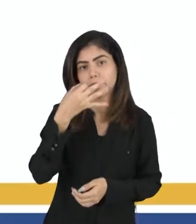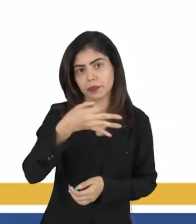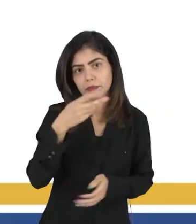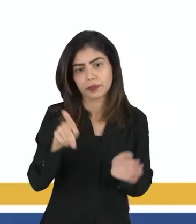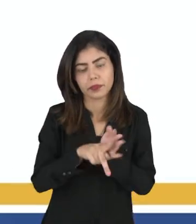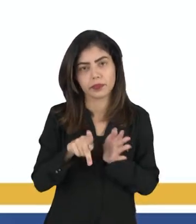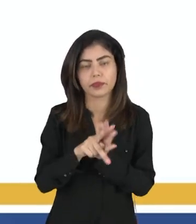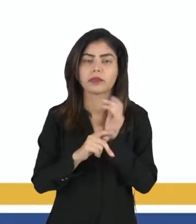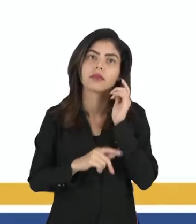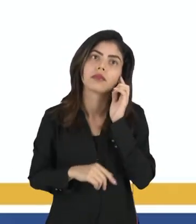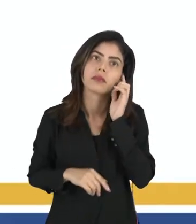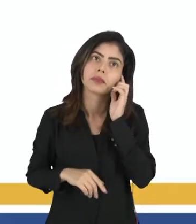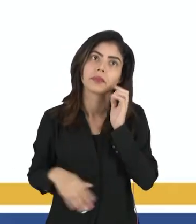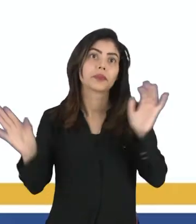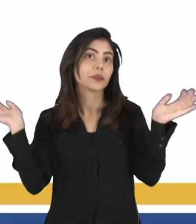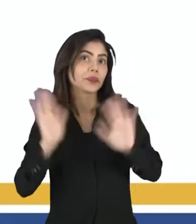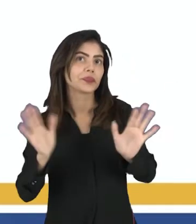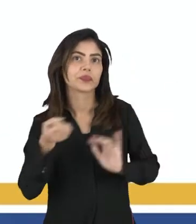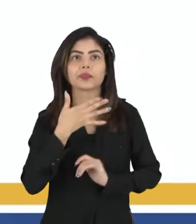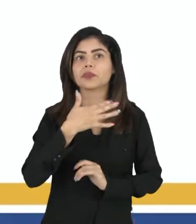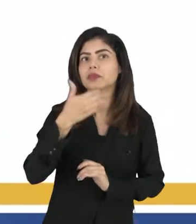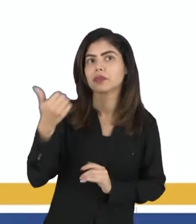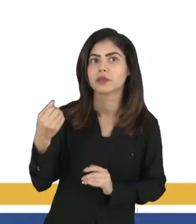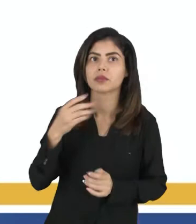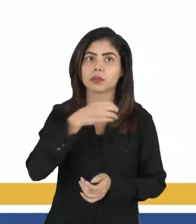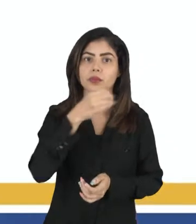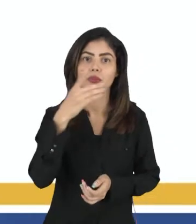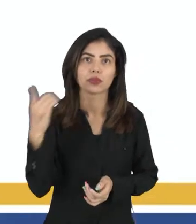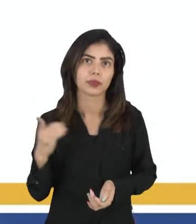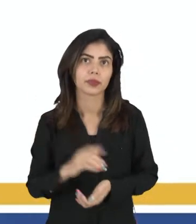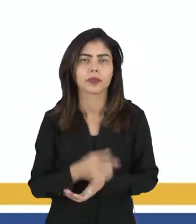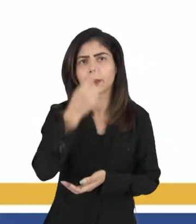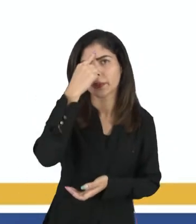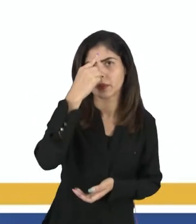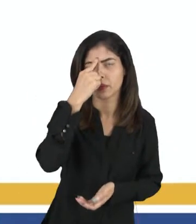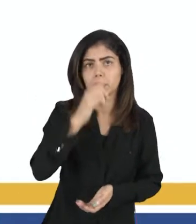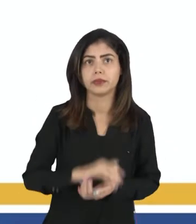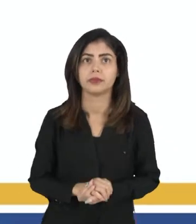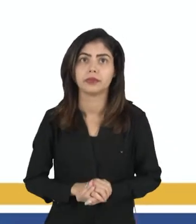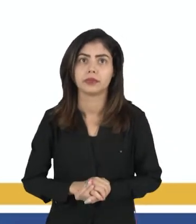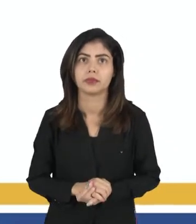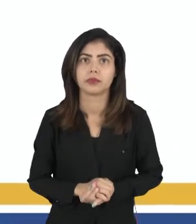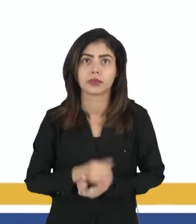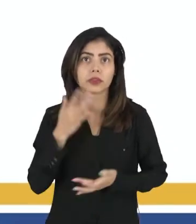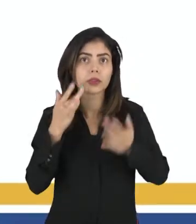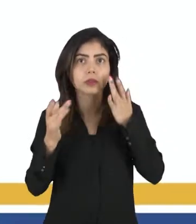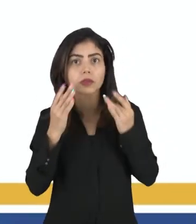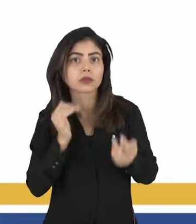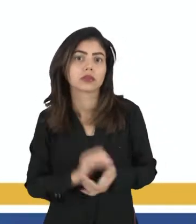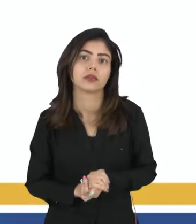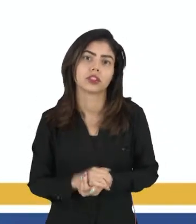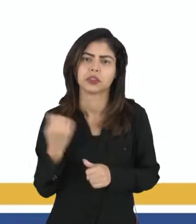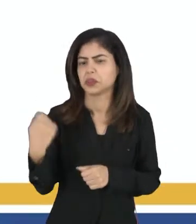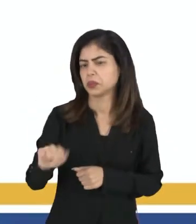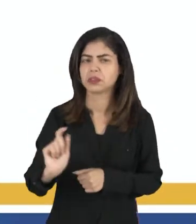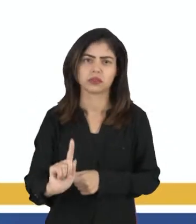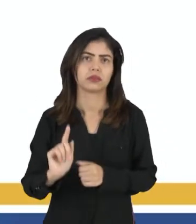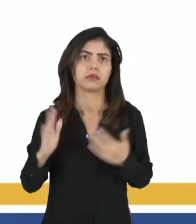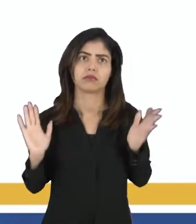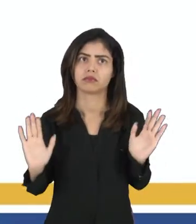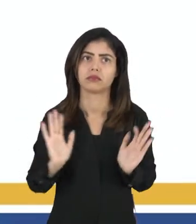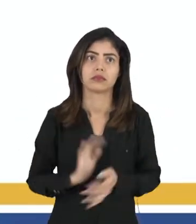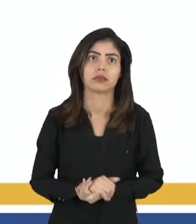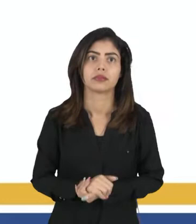tá? Olá, bom dia. Penso que isso é um espetáculo desnecessário,